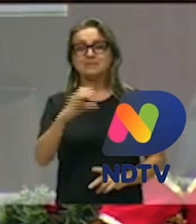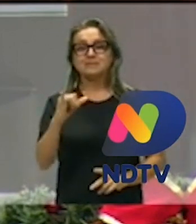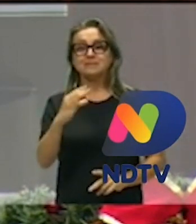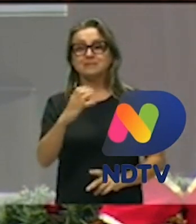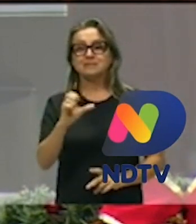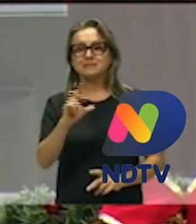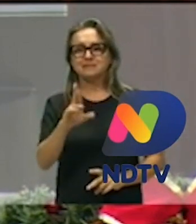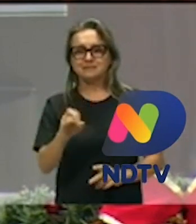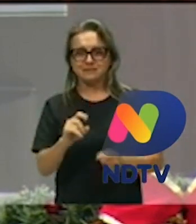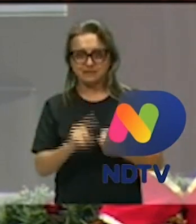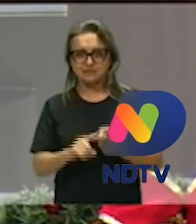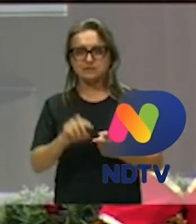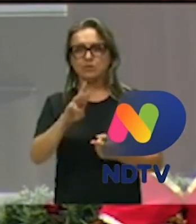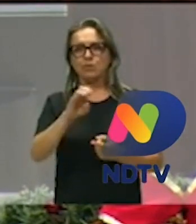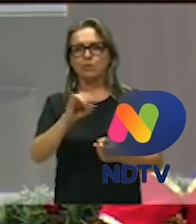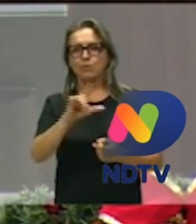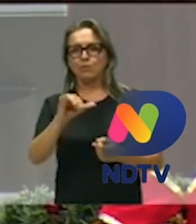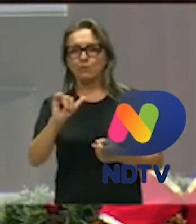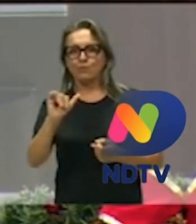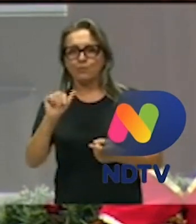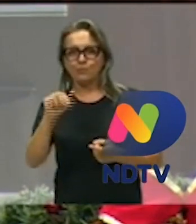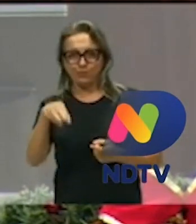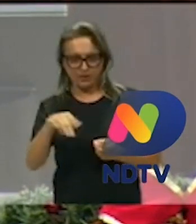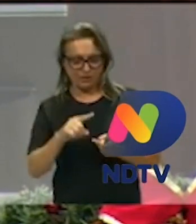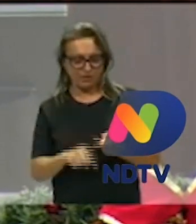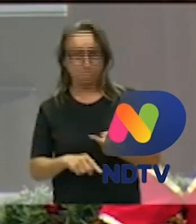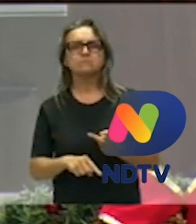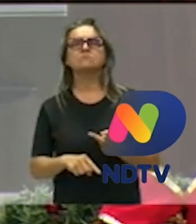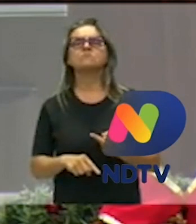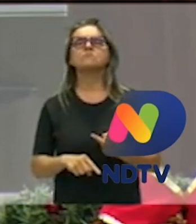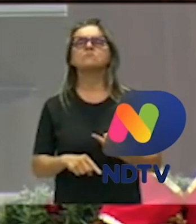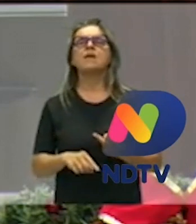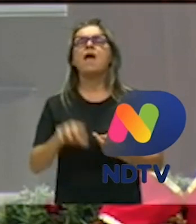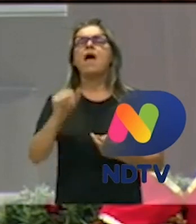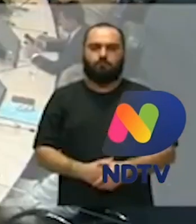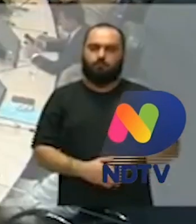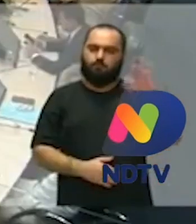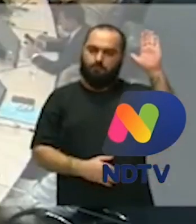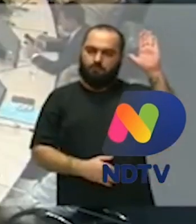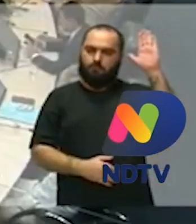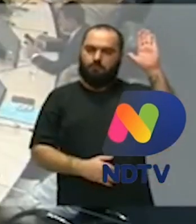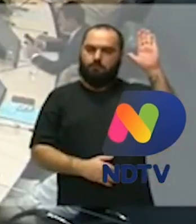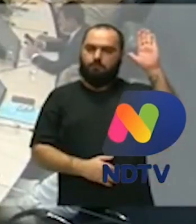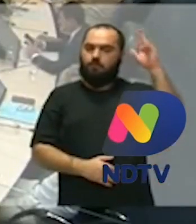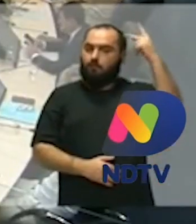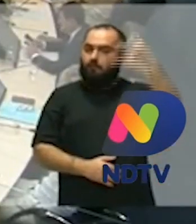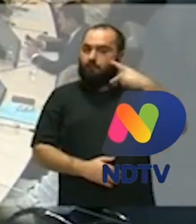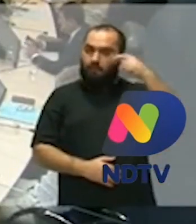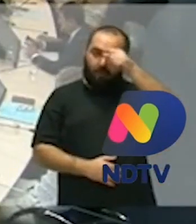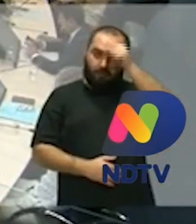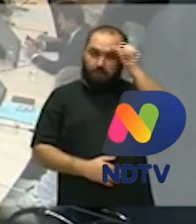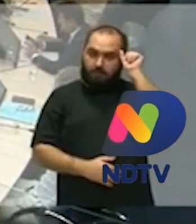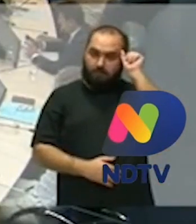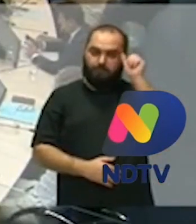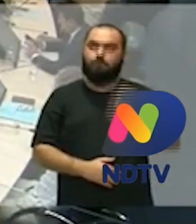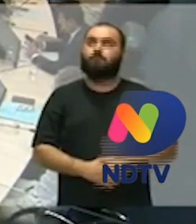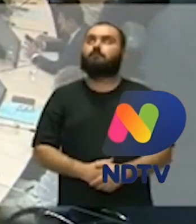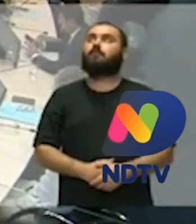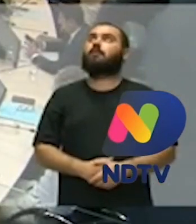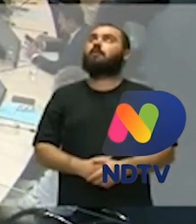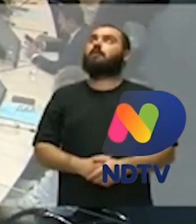a edição da Lei regulamentadora do eiv em até 90 dias a câmera instituiu uma comissão